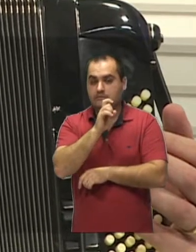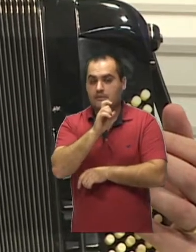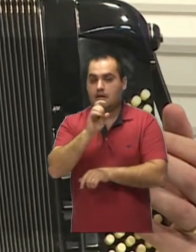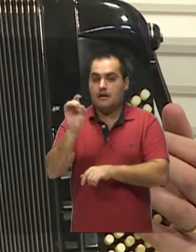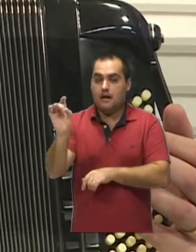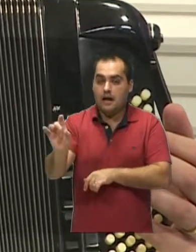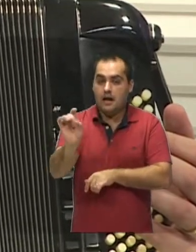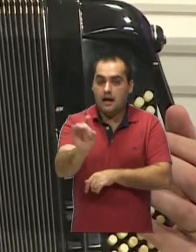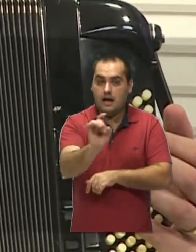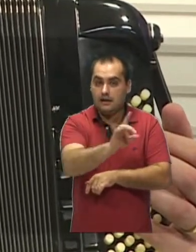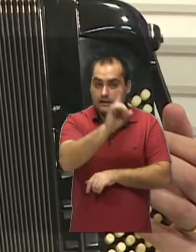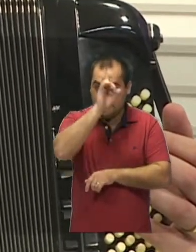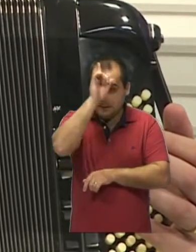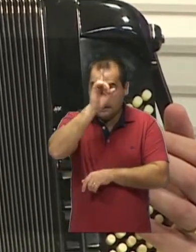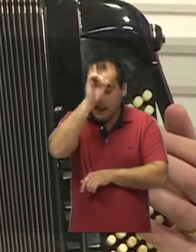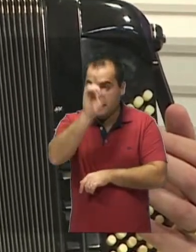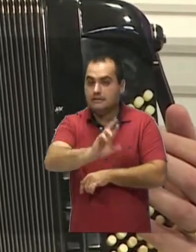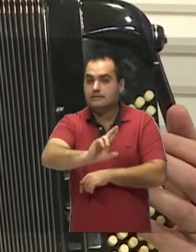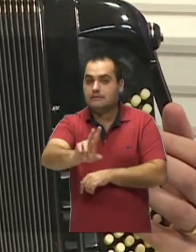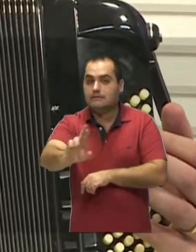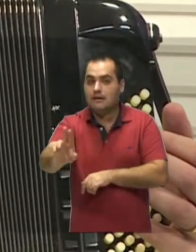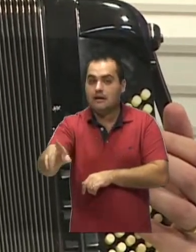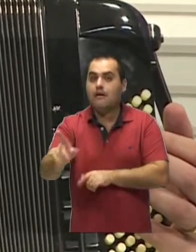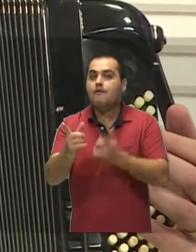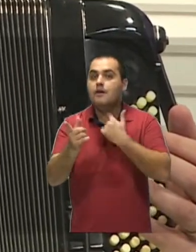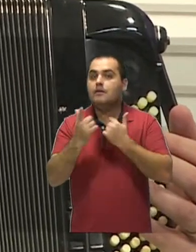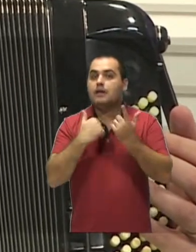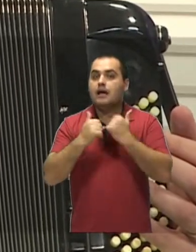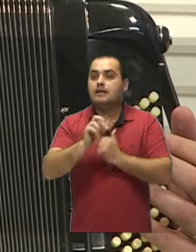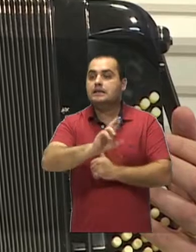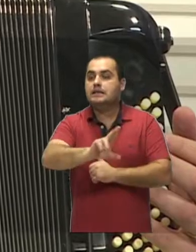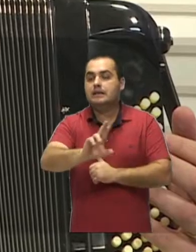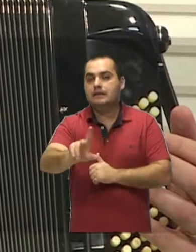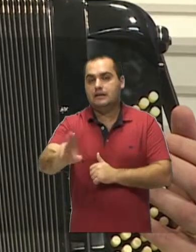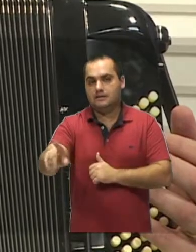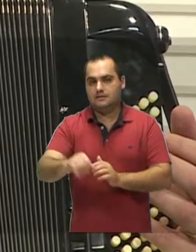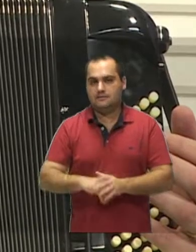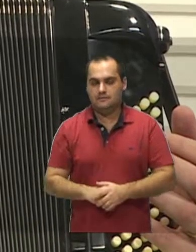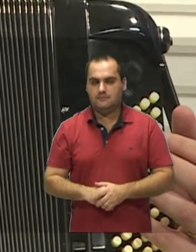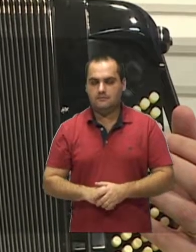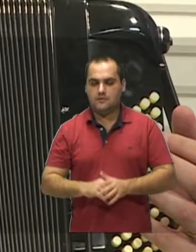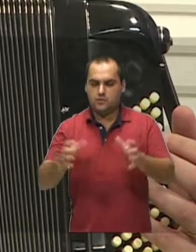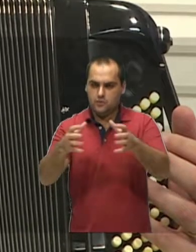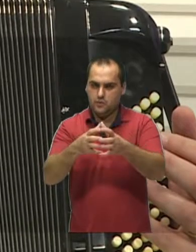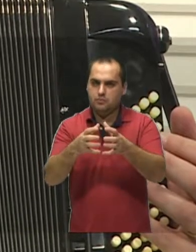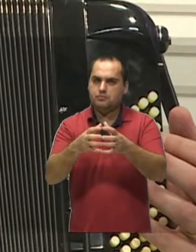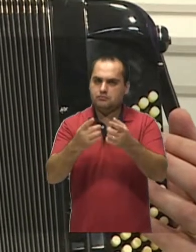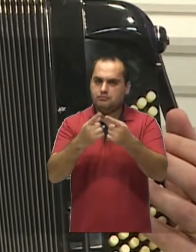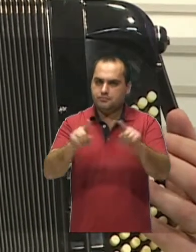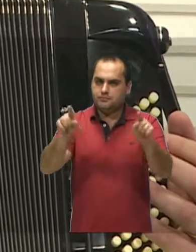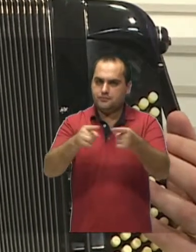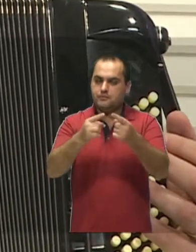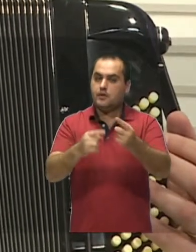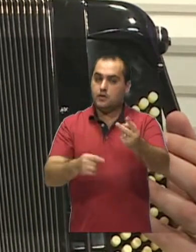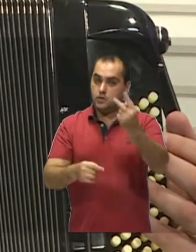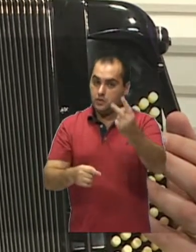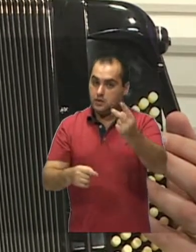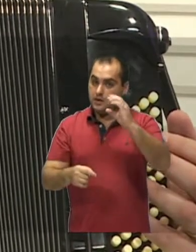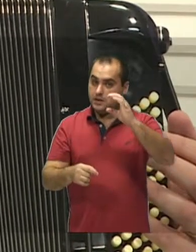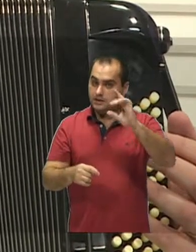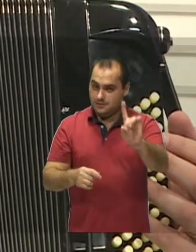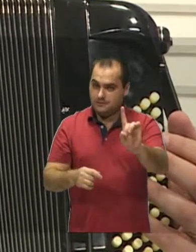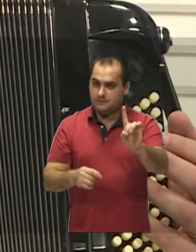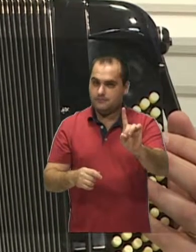com as suas ideias, cada um com as suas vontades. A orquestra gravou 2 CDs nesse período,